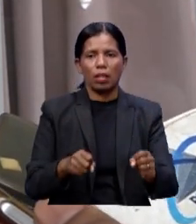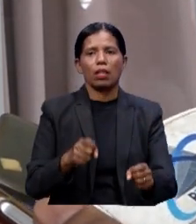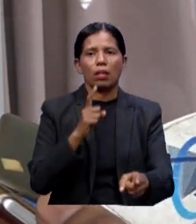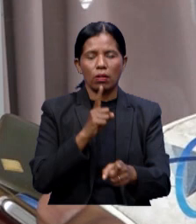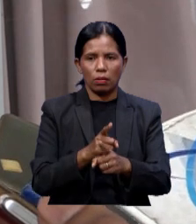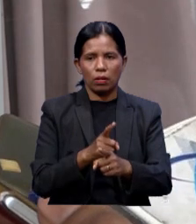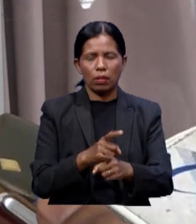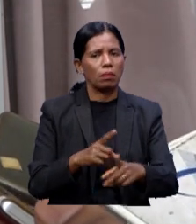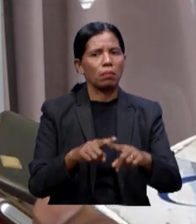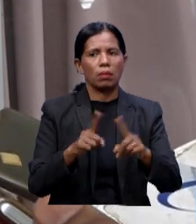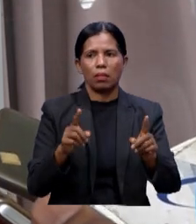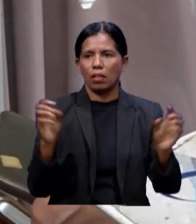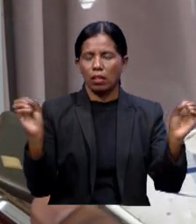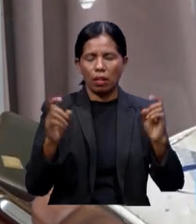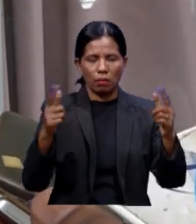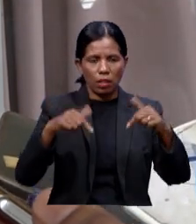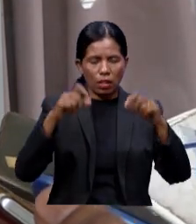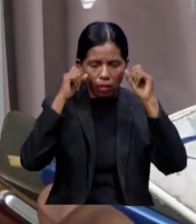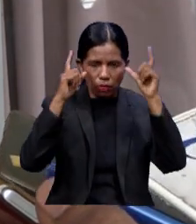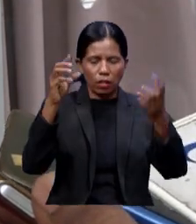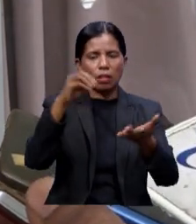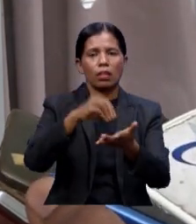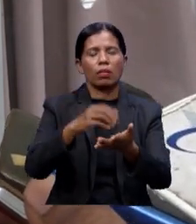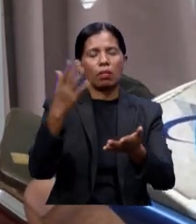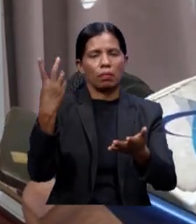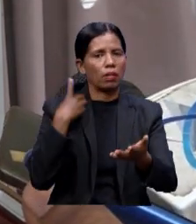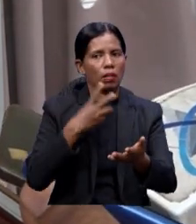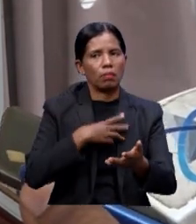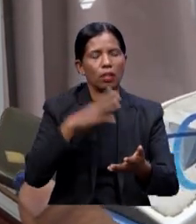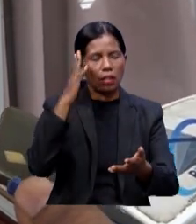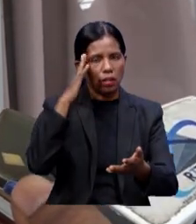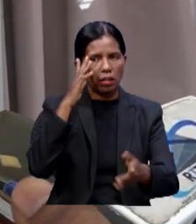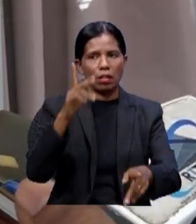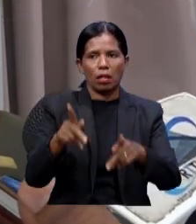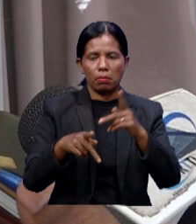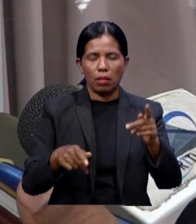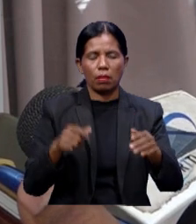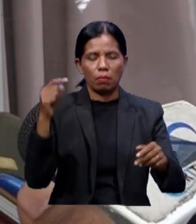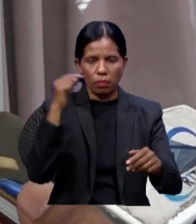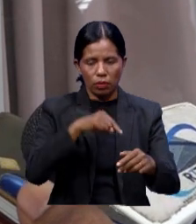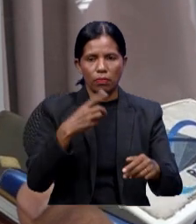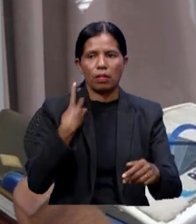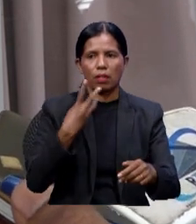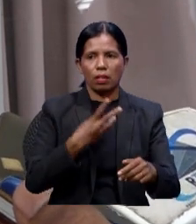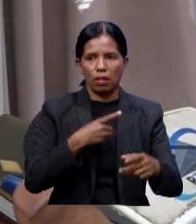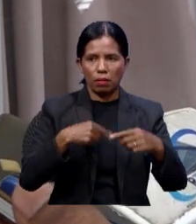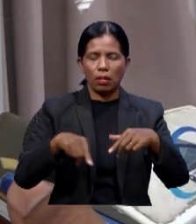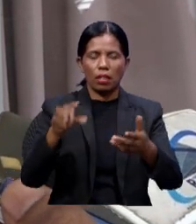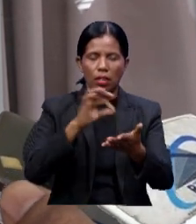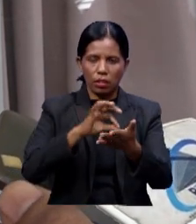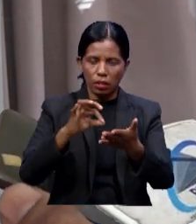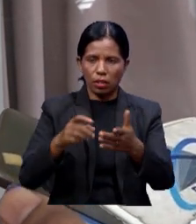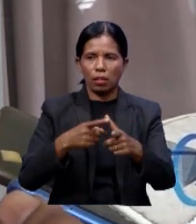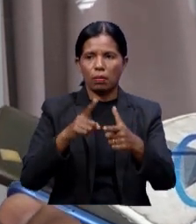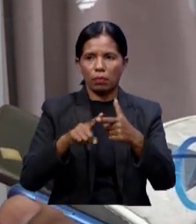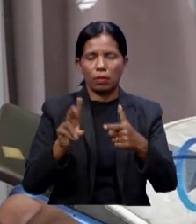Mas lá é. Mas de repente estava em banco, e a minha tem, é uma bela laço vale a mim. Dia nami basi nanti ya depois uza